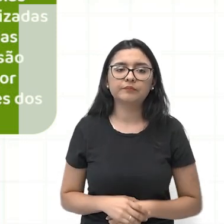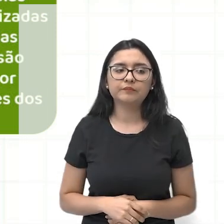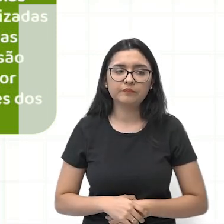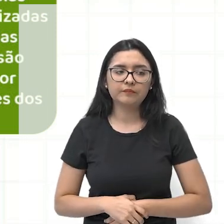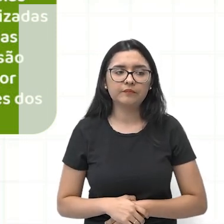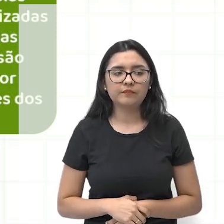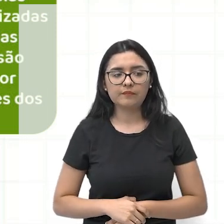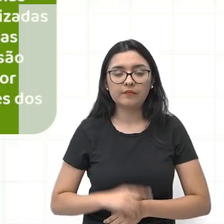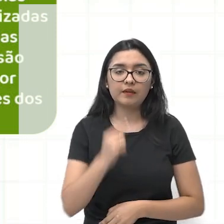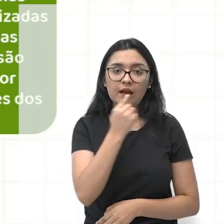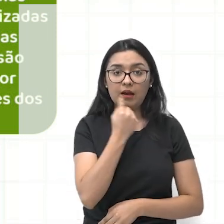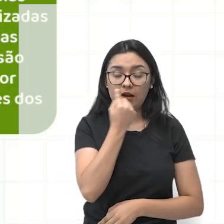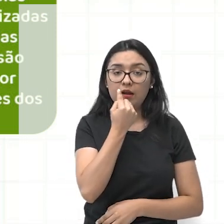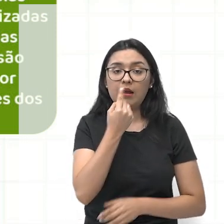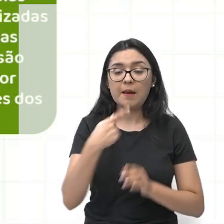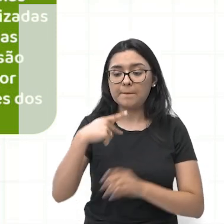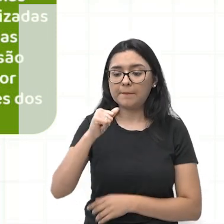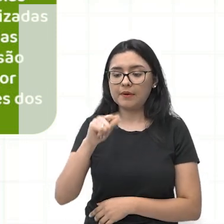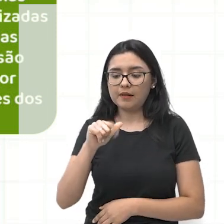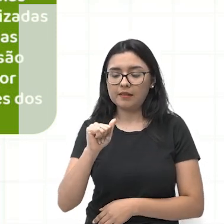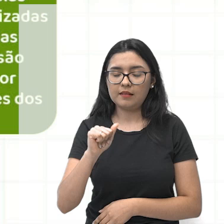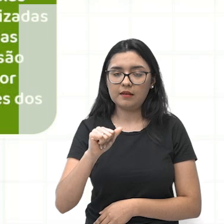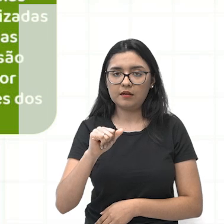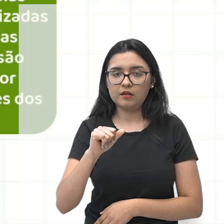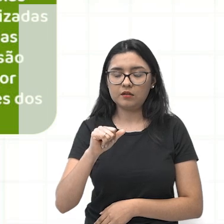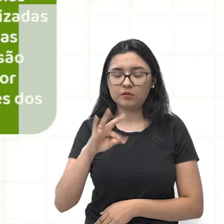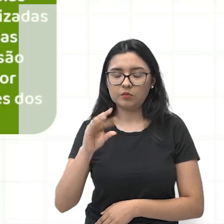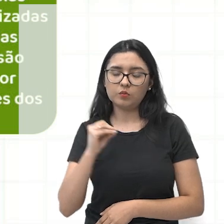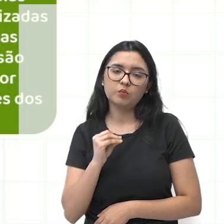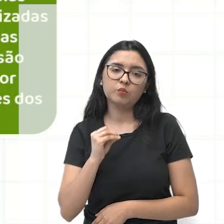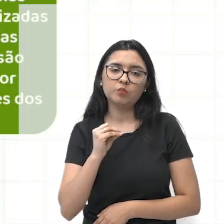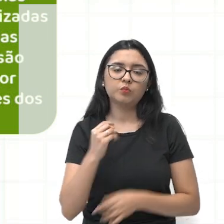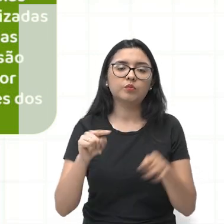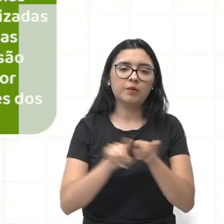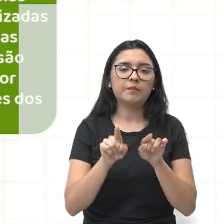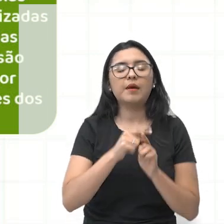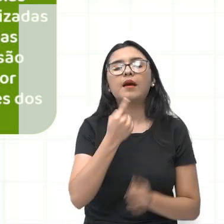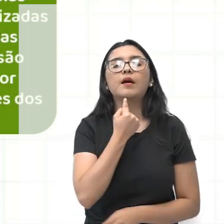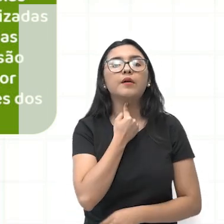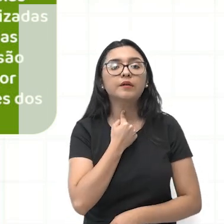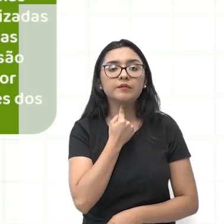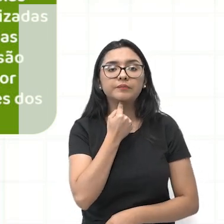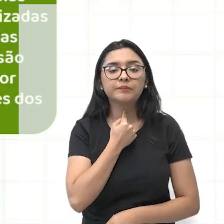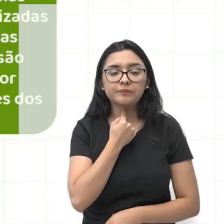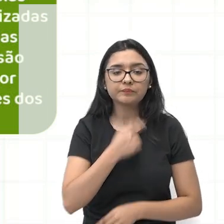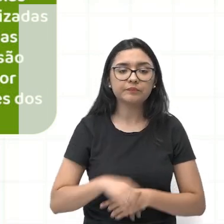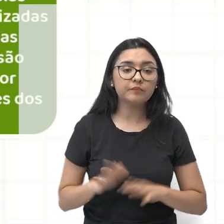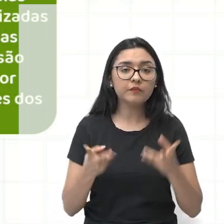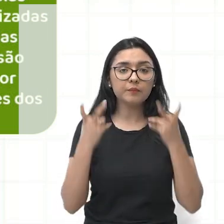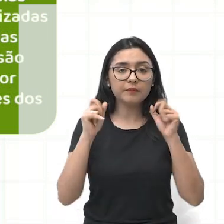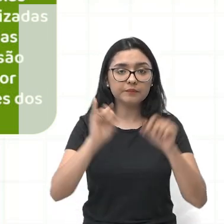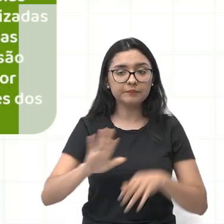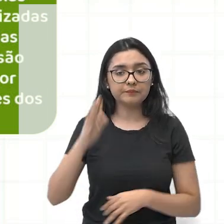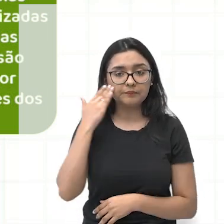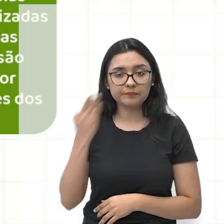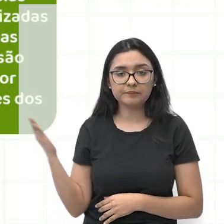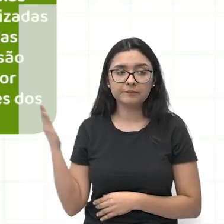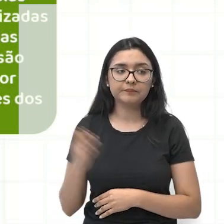boca é palato, garganta lá no fundo. Observem aqui,